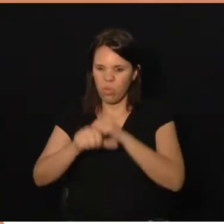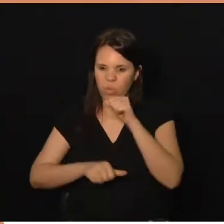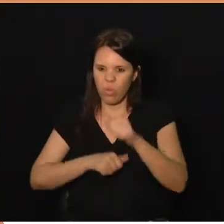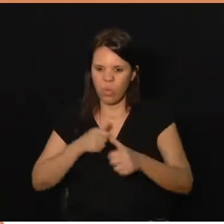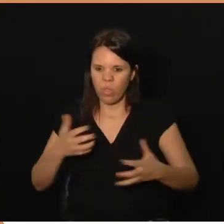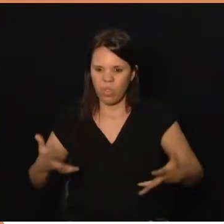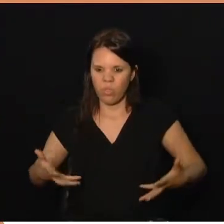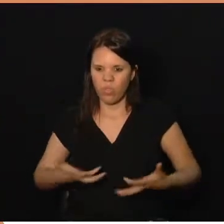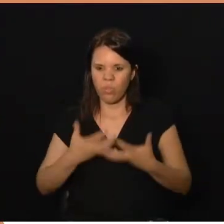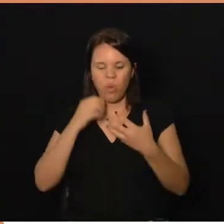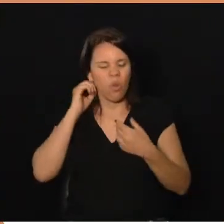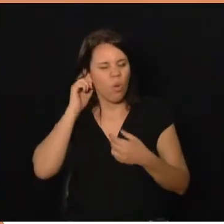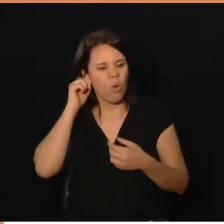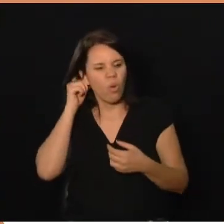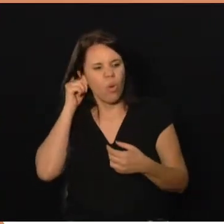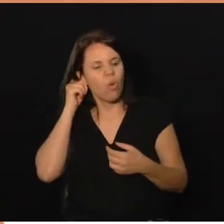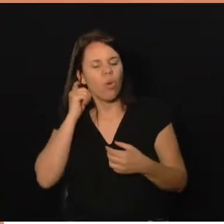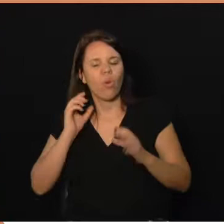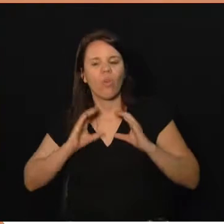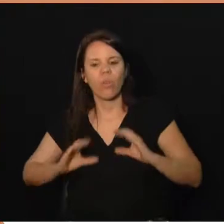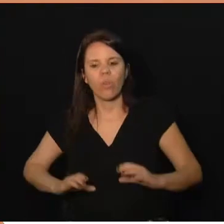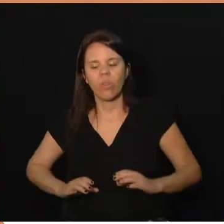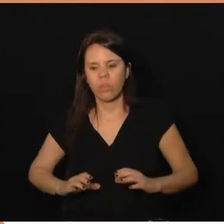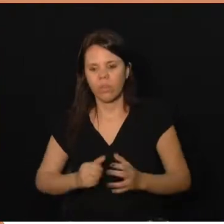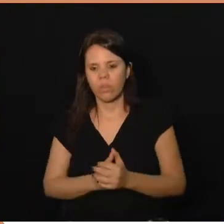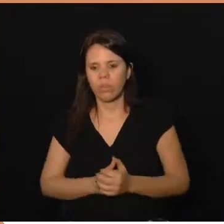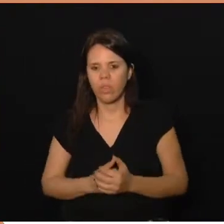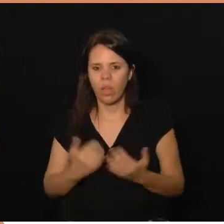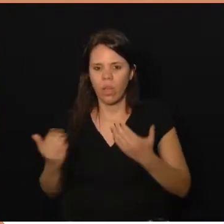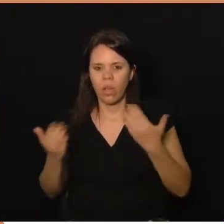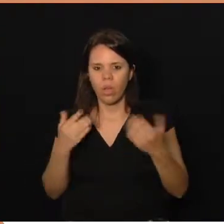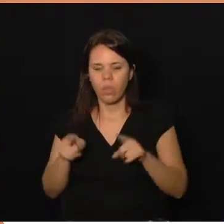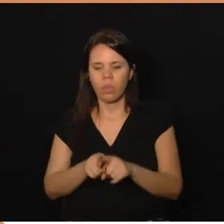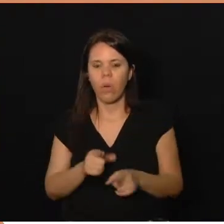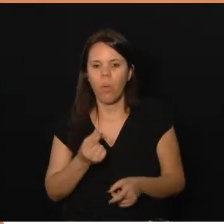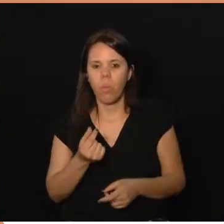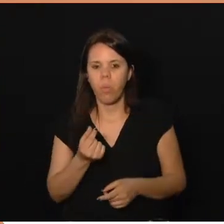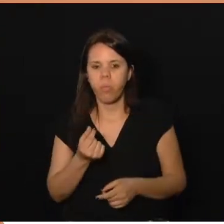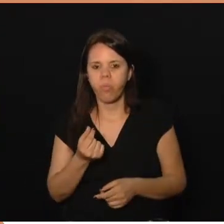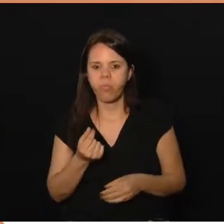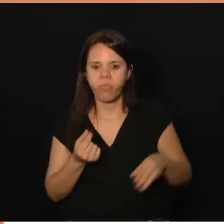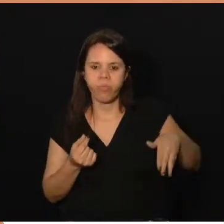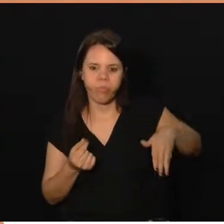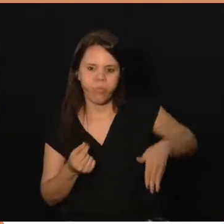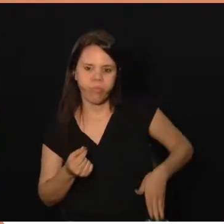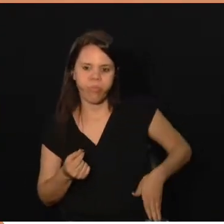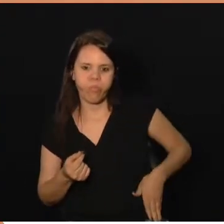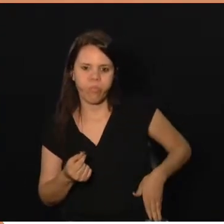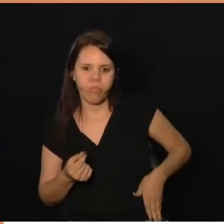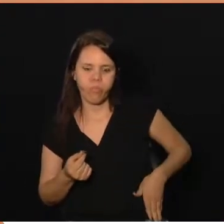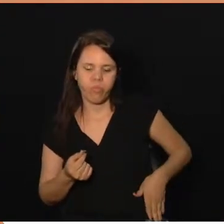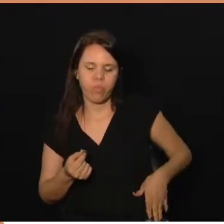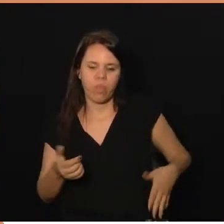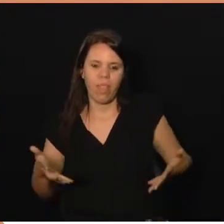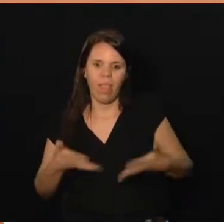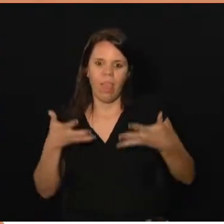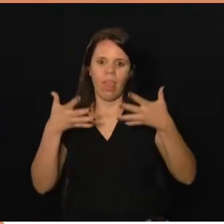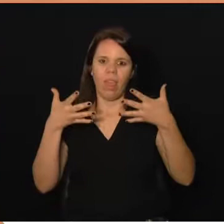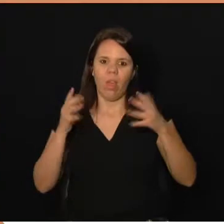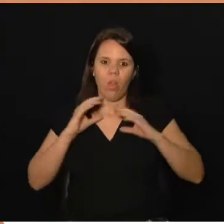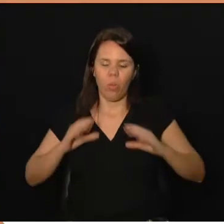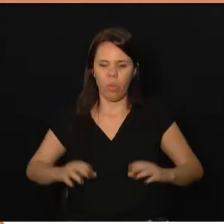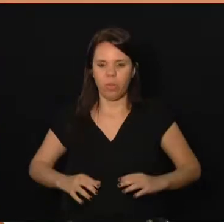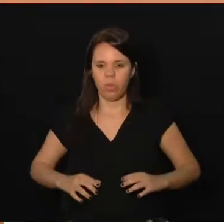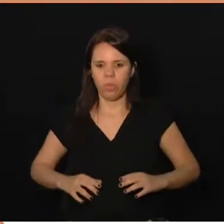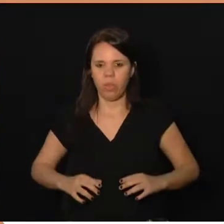de comportamento. Eu costumo comparar até com o dinheiro, né? Quando você está com dinheiro no bolso, o seu humor, seu comportamento é